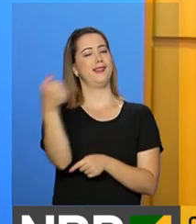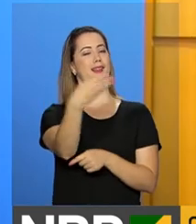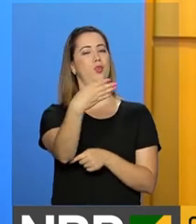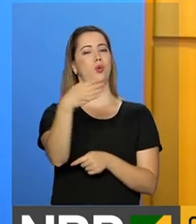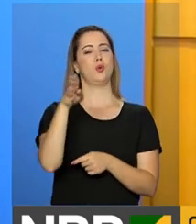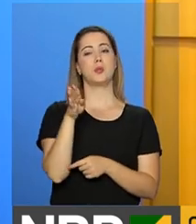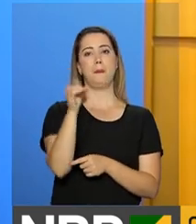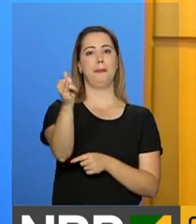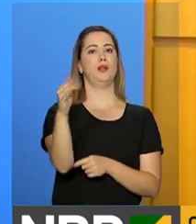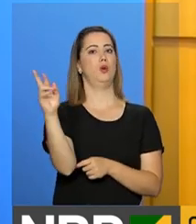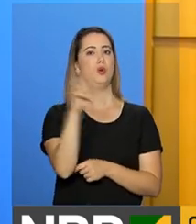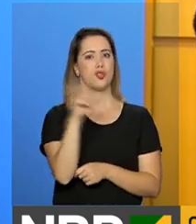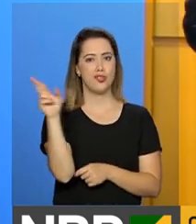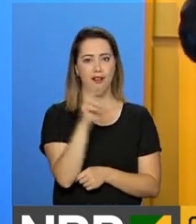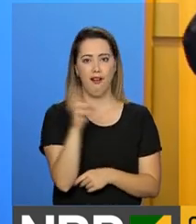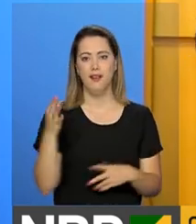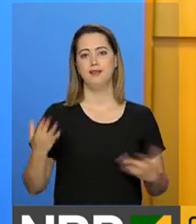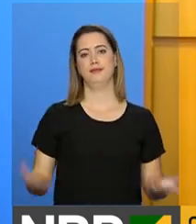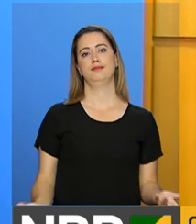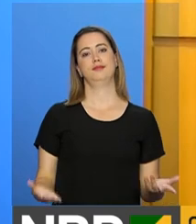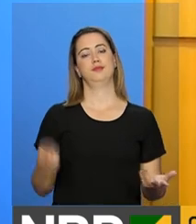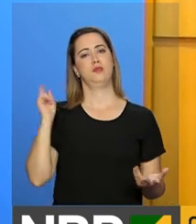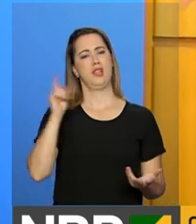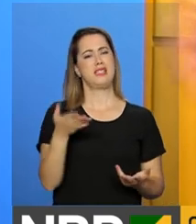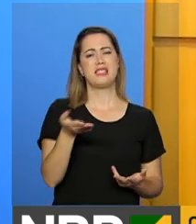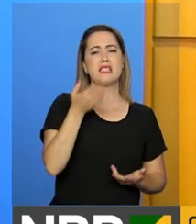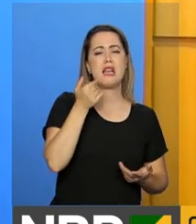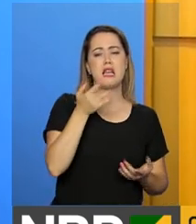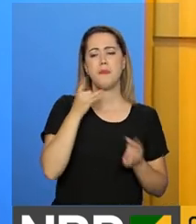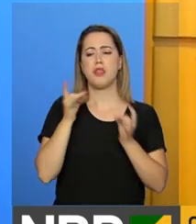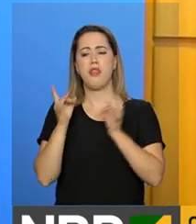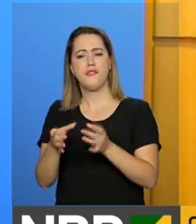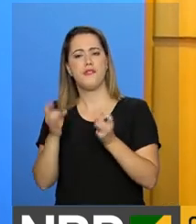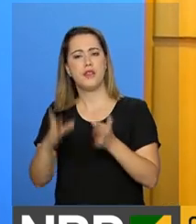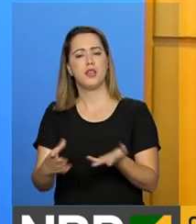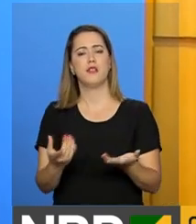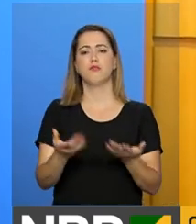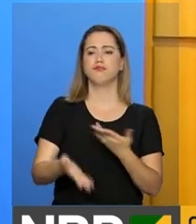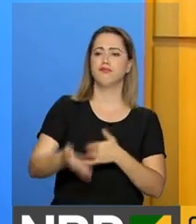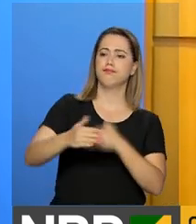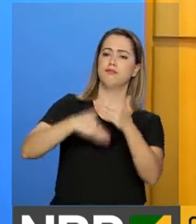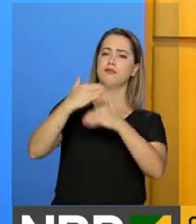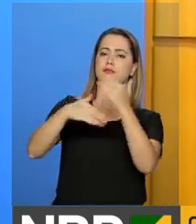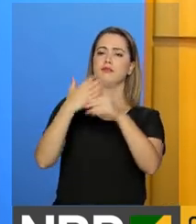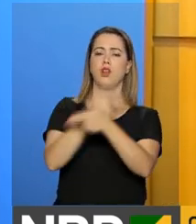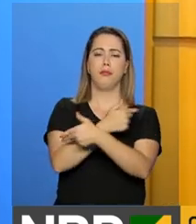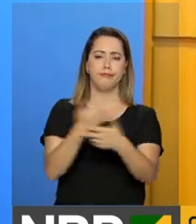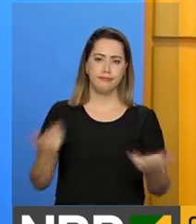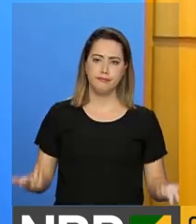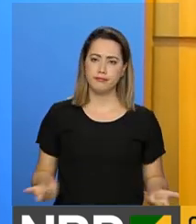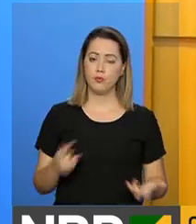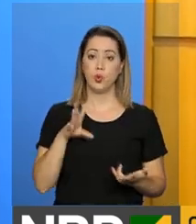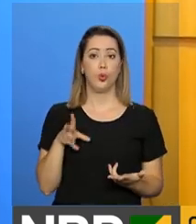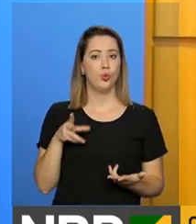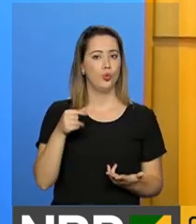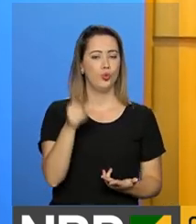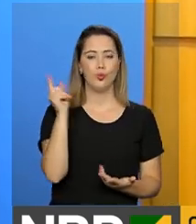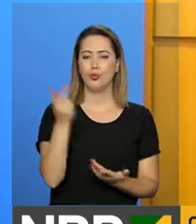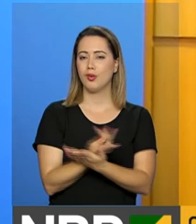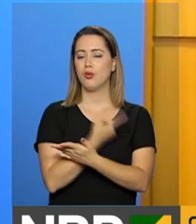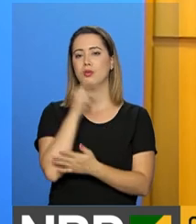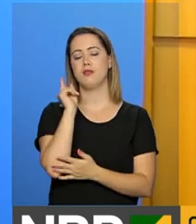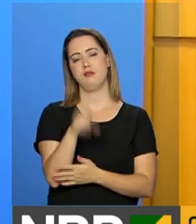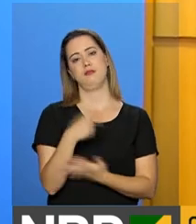vezes 12,5% a mais. Isto alimenta a venda, armazém, etc., né? E